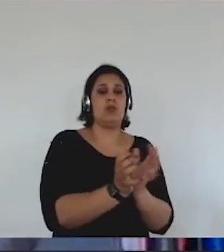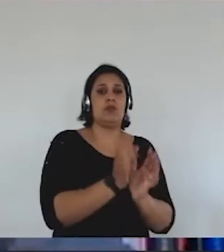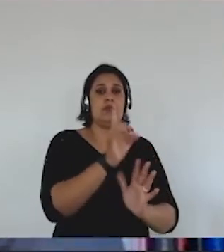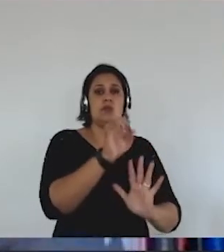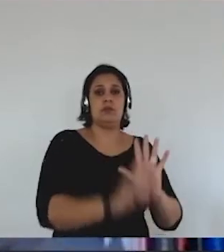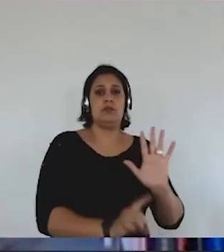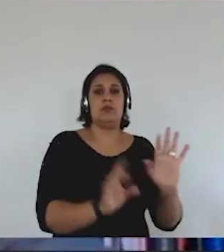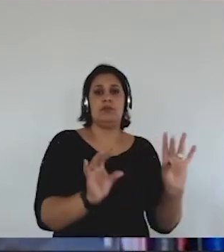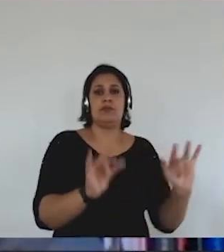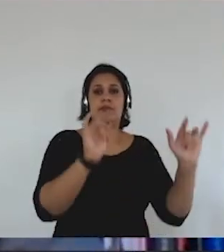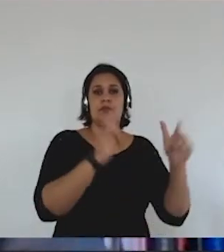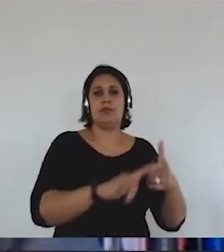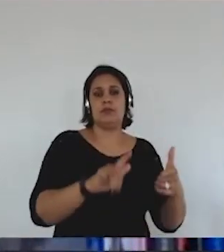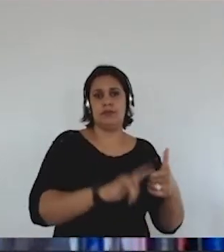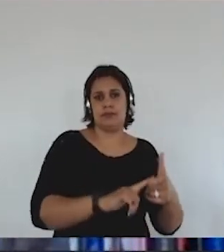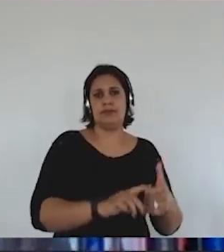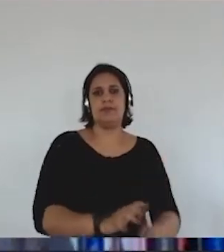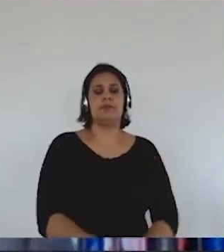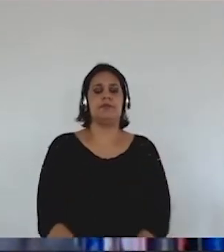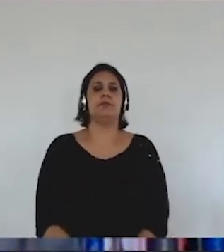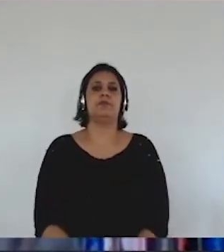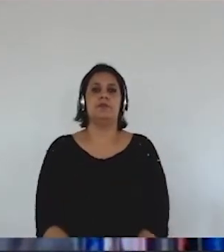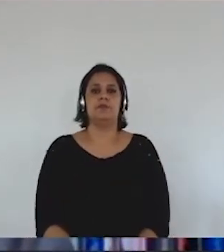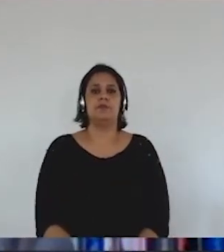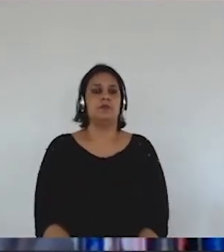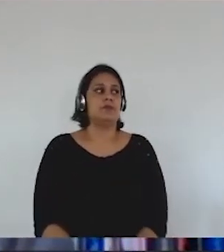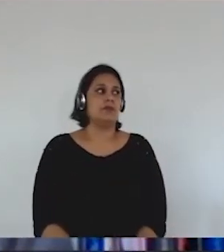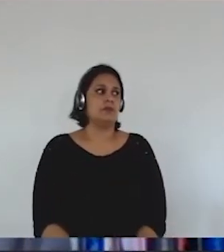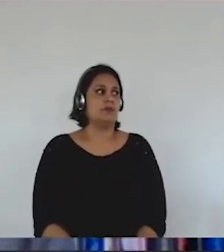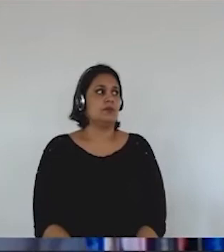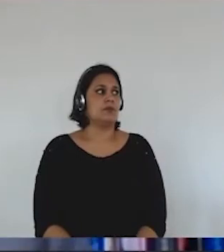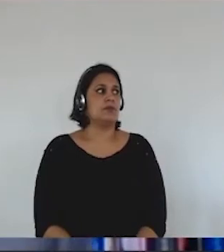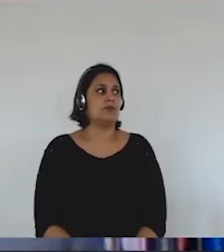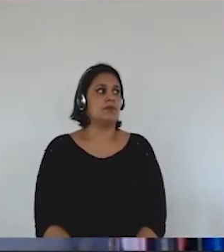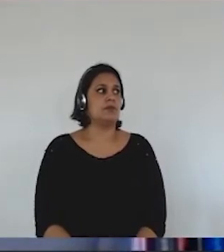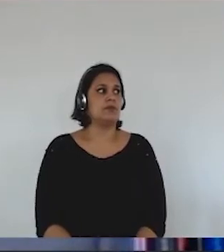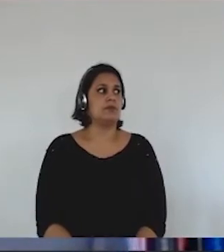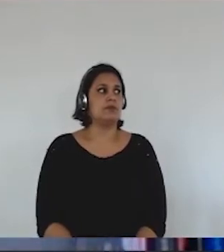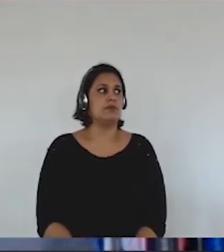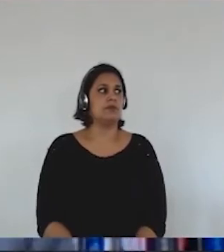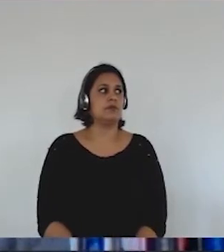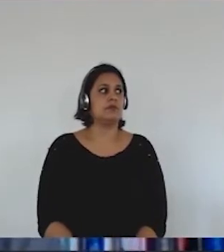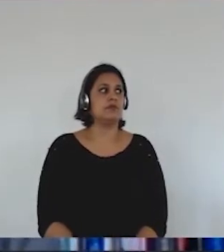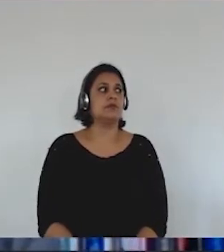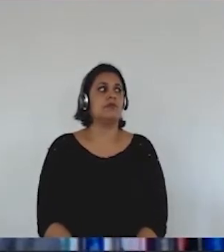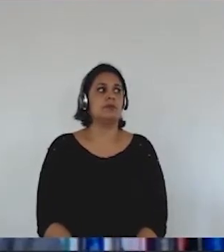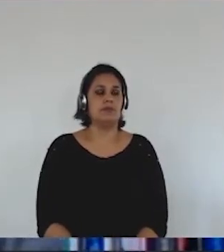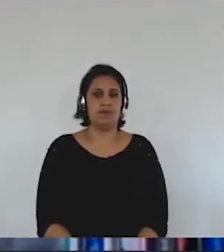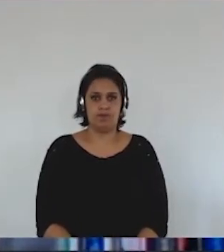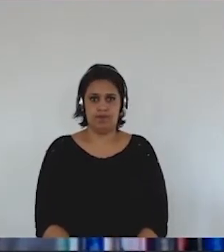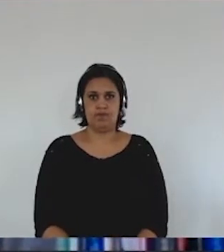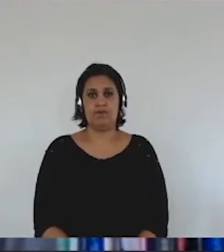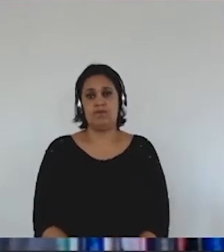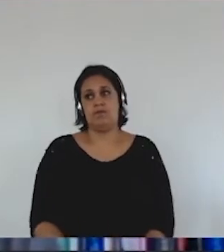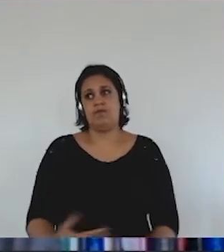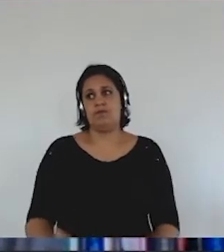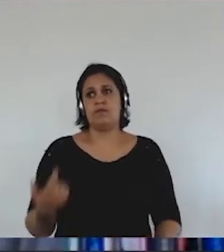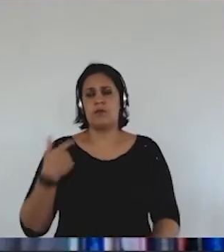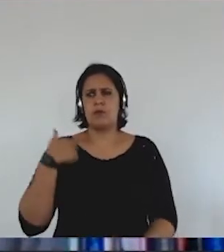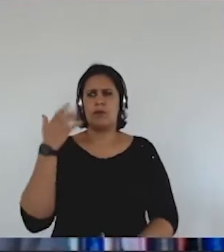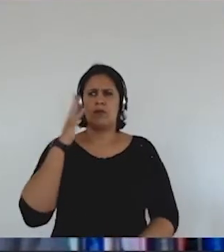a comissão do Conselho Federal. Eu busquei, nessa breve fala, a gente fazer uma